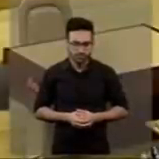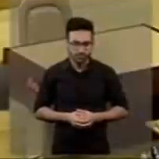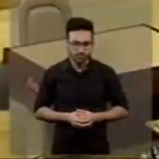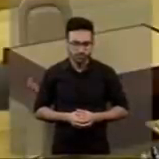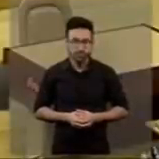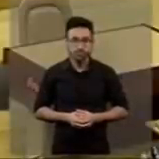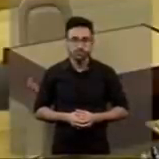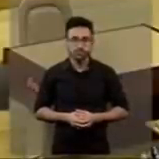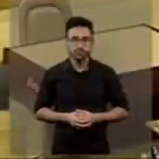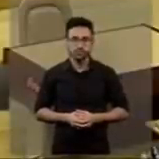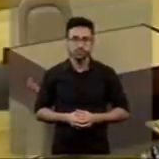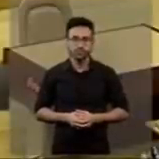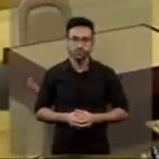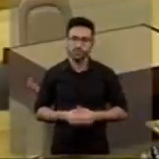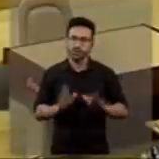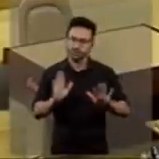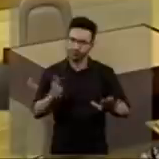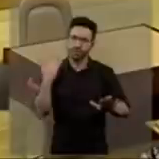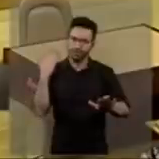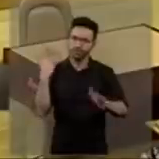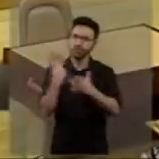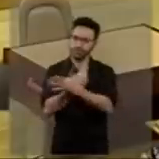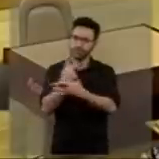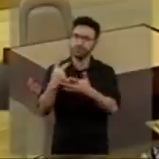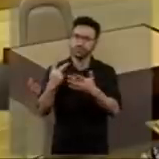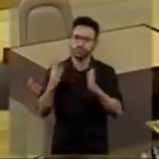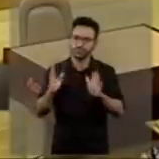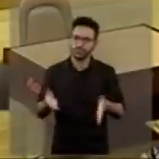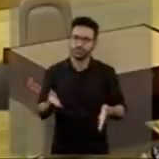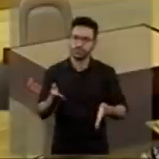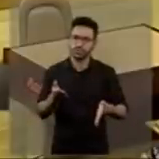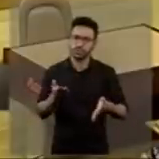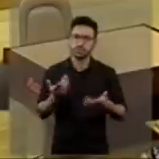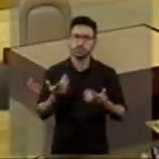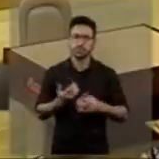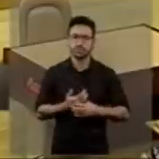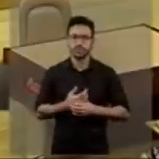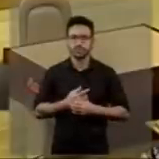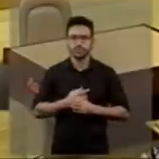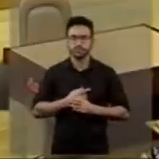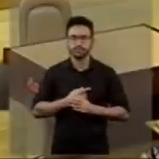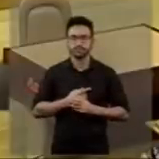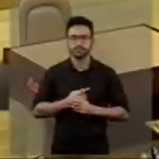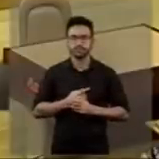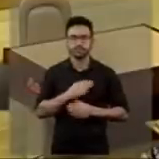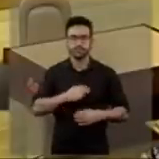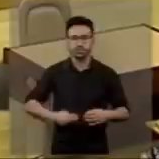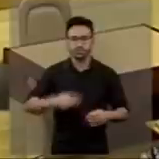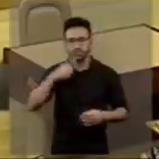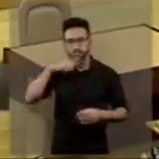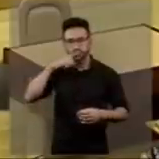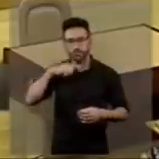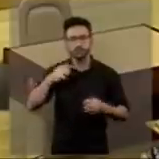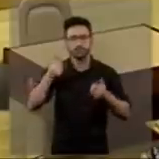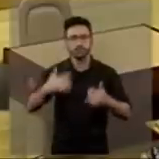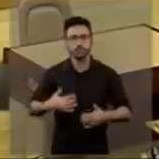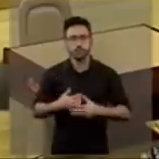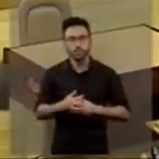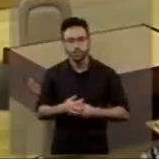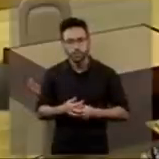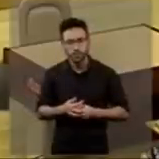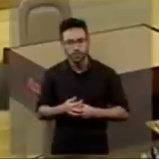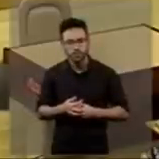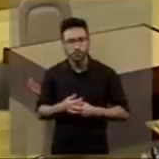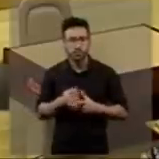vários precedentes quanto à possibilidade de sim de fazermos a modulação de efeitos